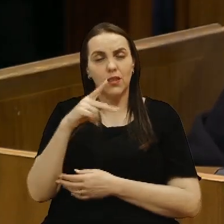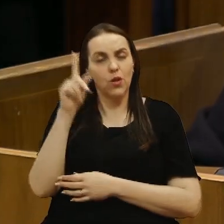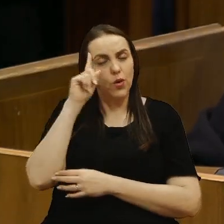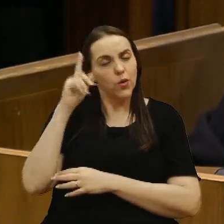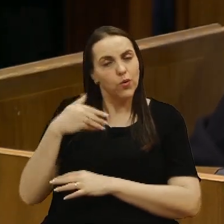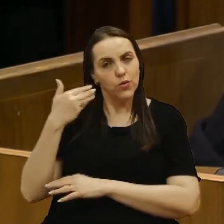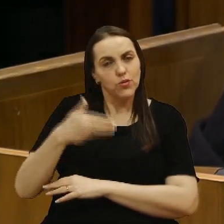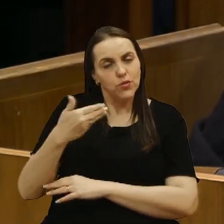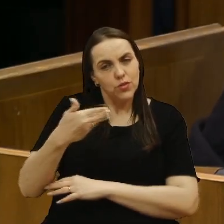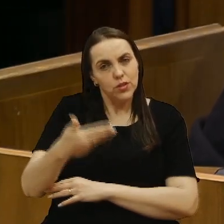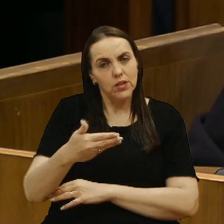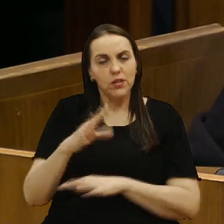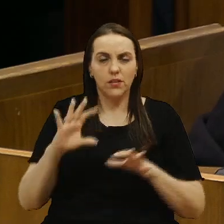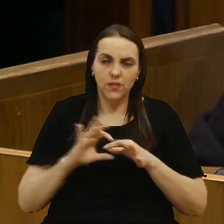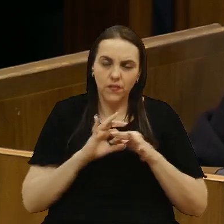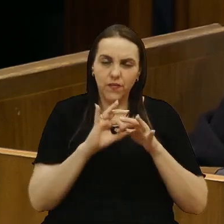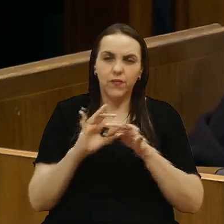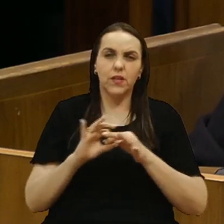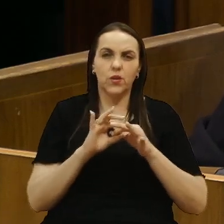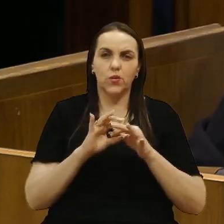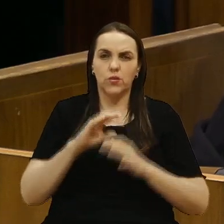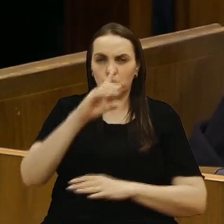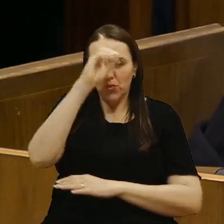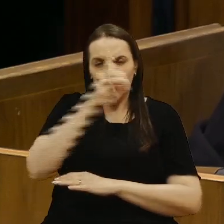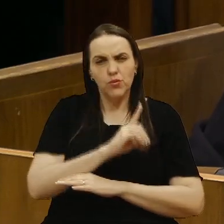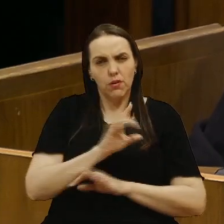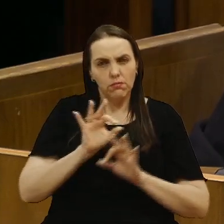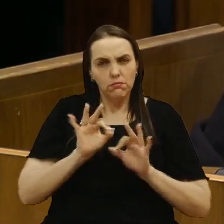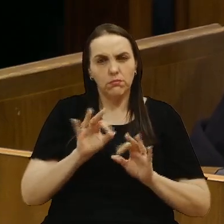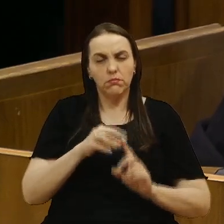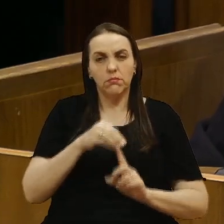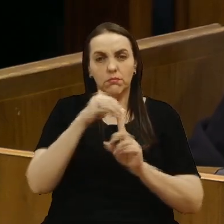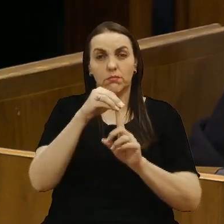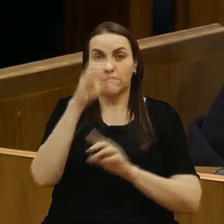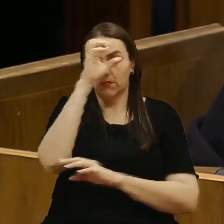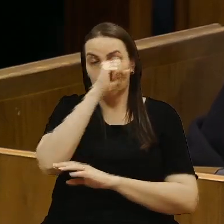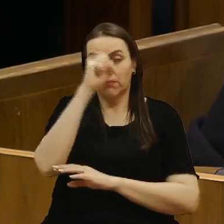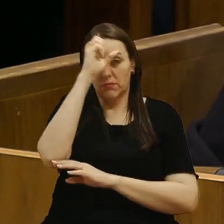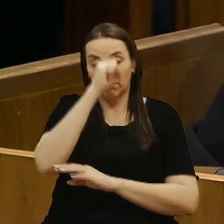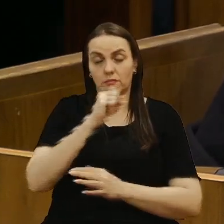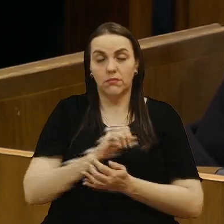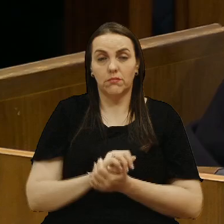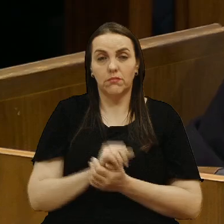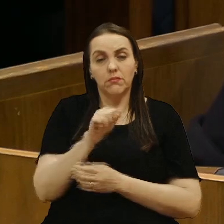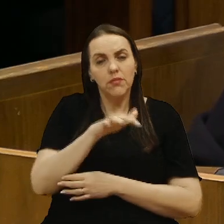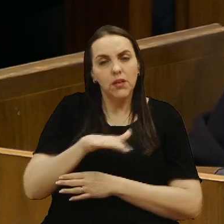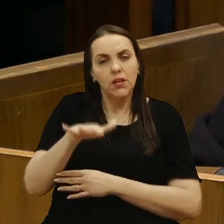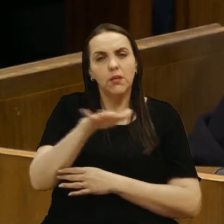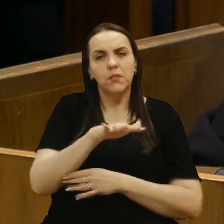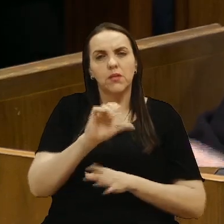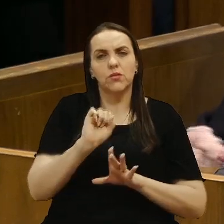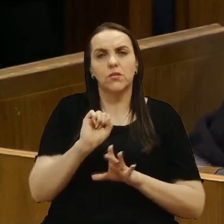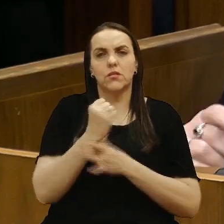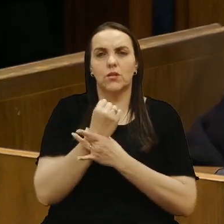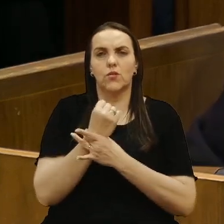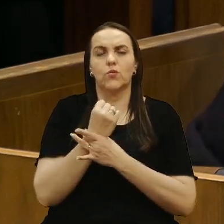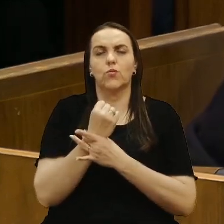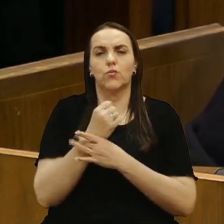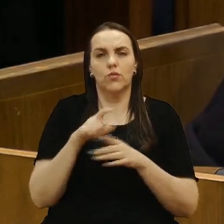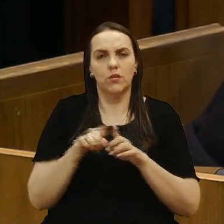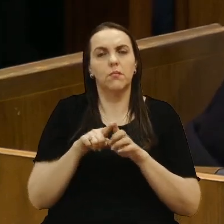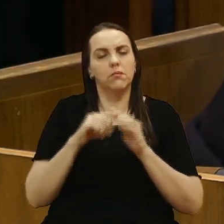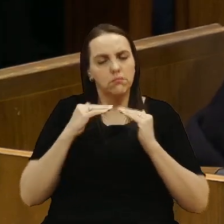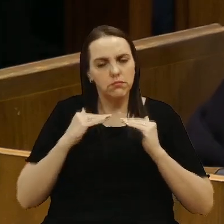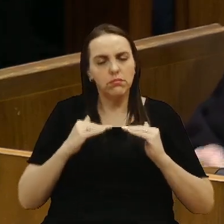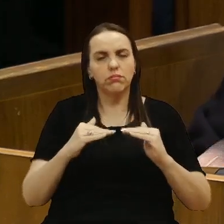rotinas, seus vínculos e o direito fundamental de aprender em um ambiente seguro e